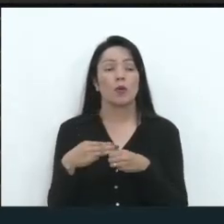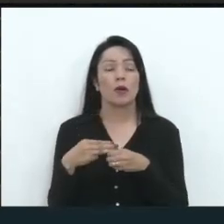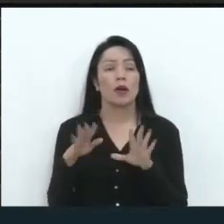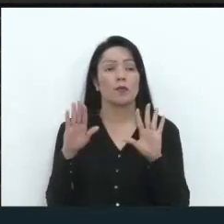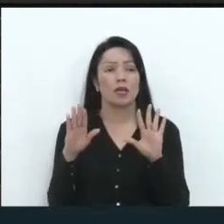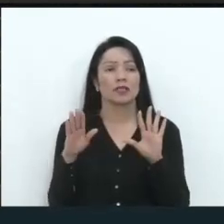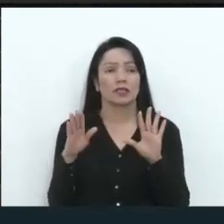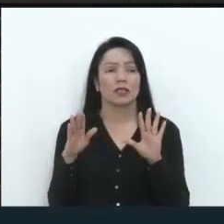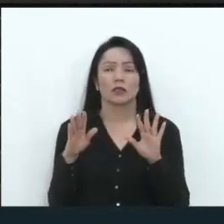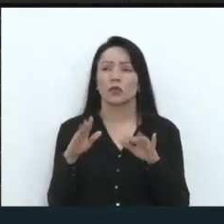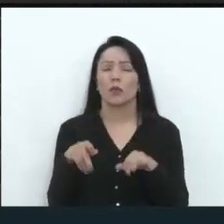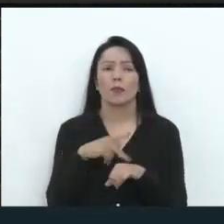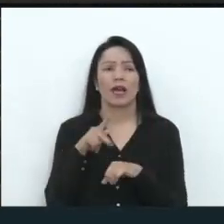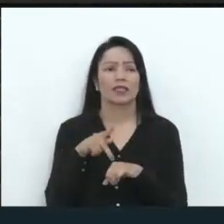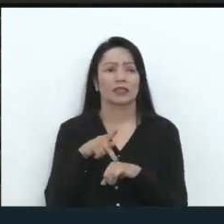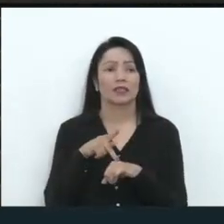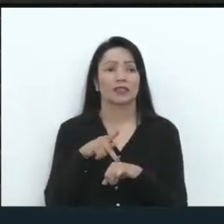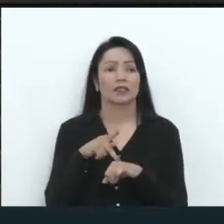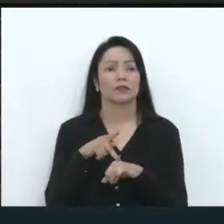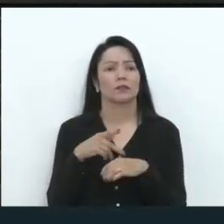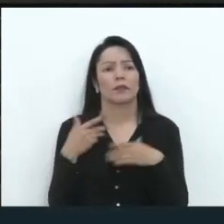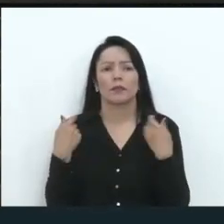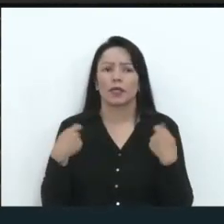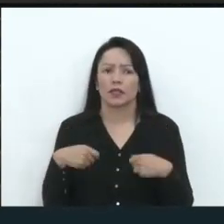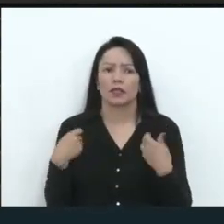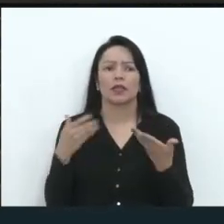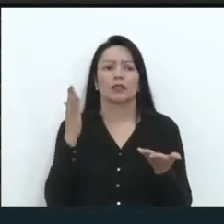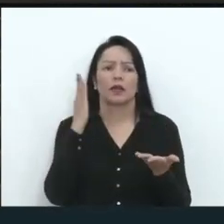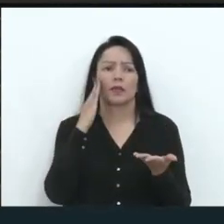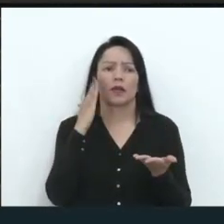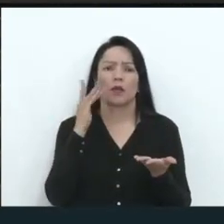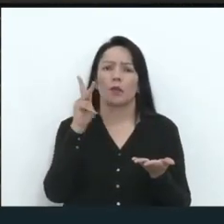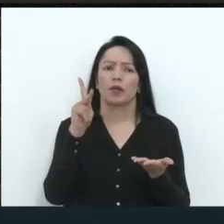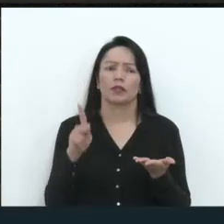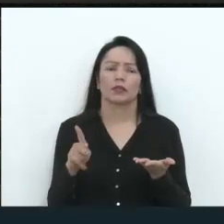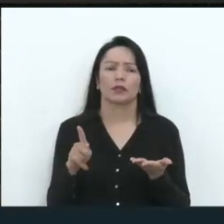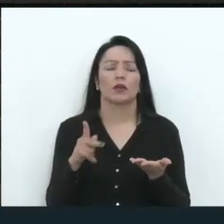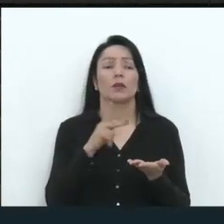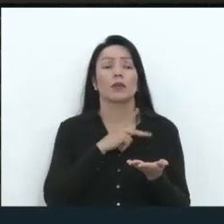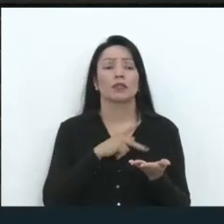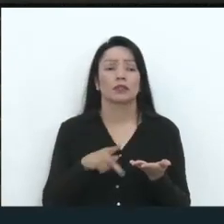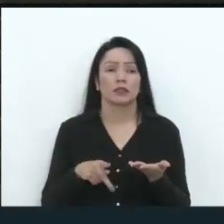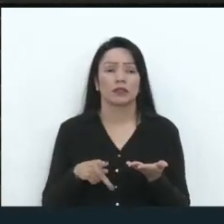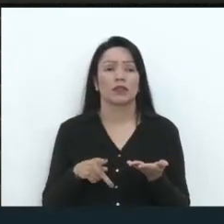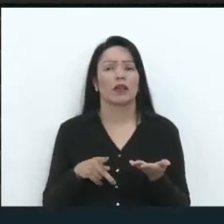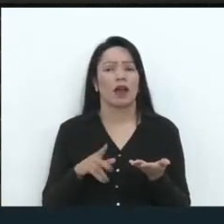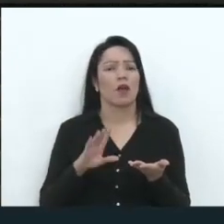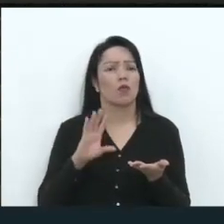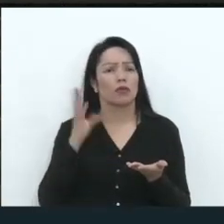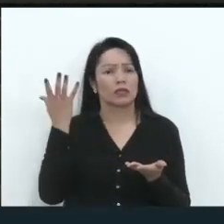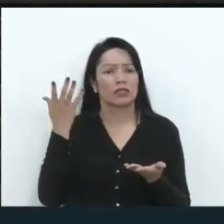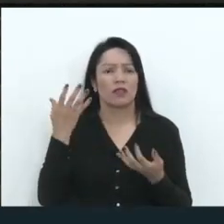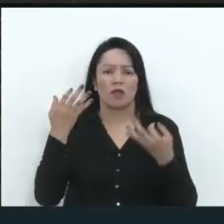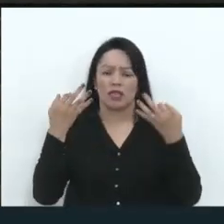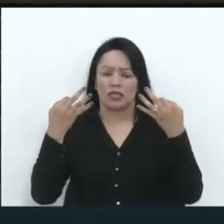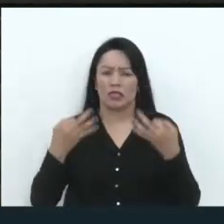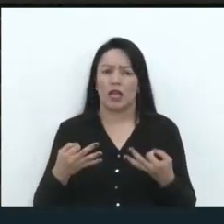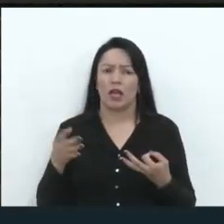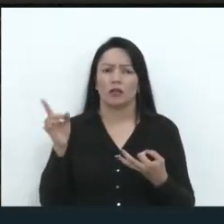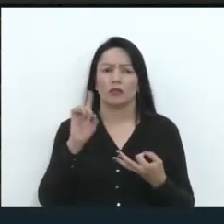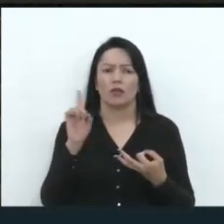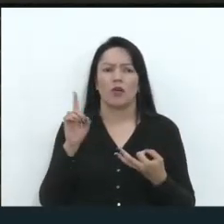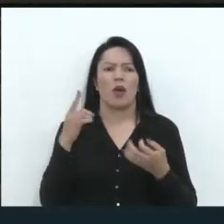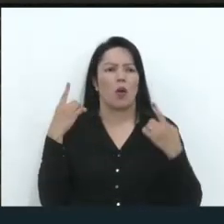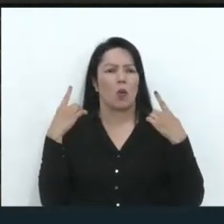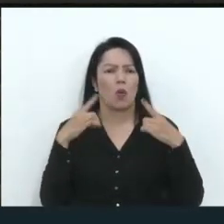nível nacional, nós há de reconhecer que o presidente Lula houve uma injustiça muito grande com ele, uma